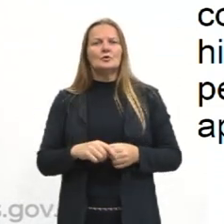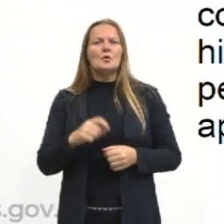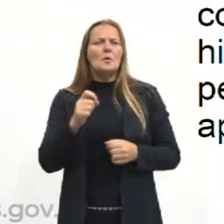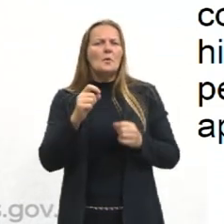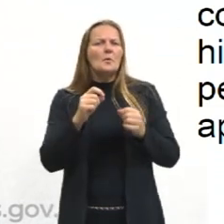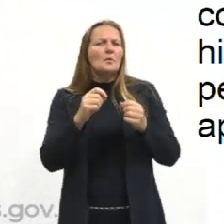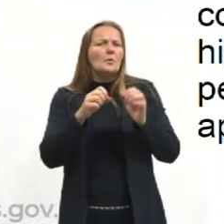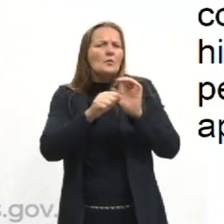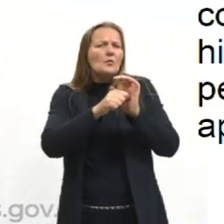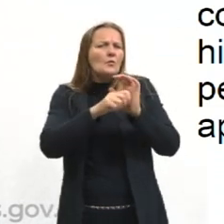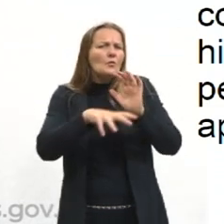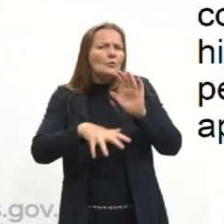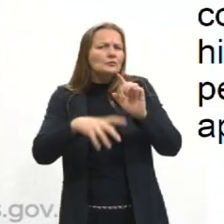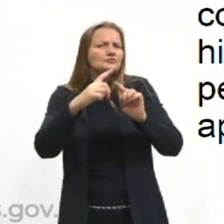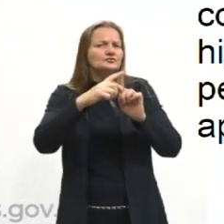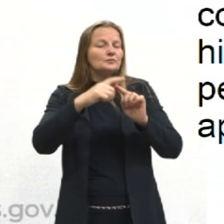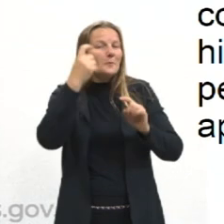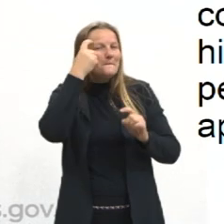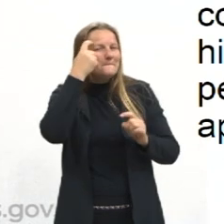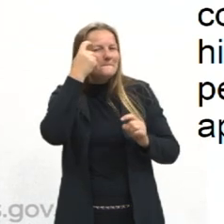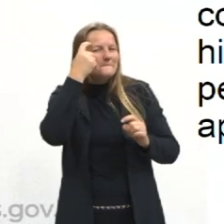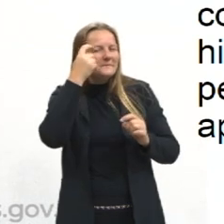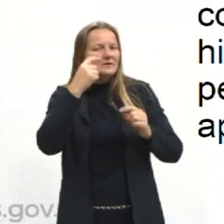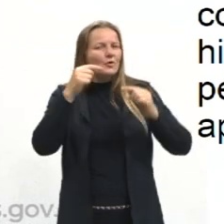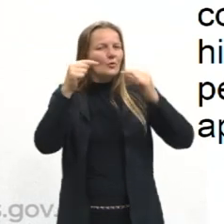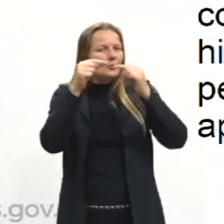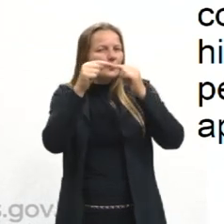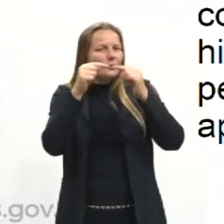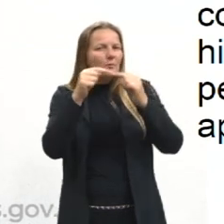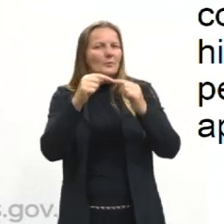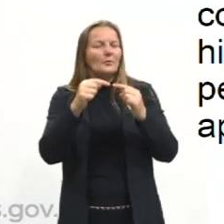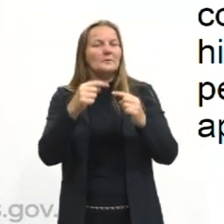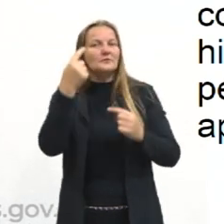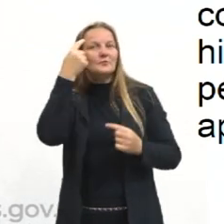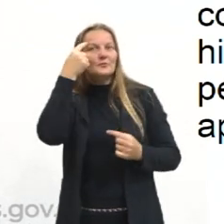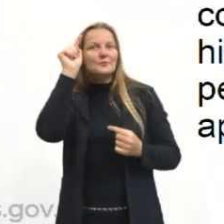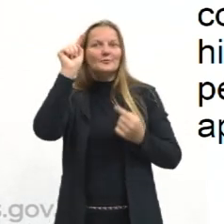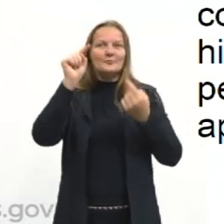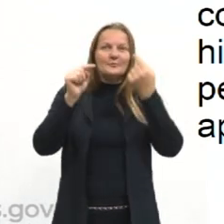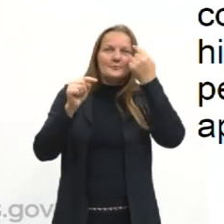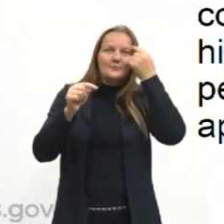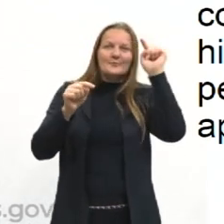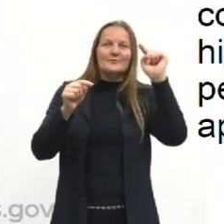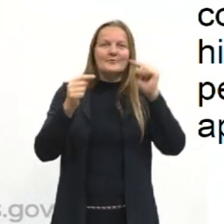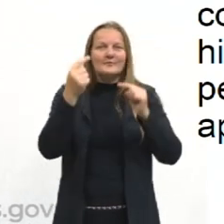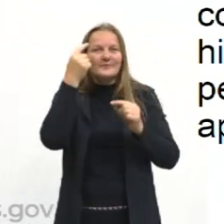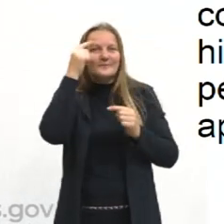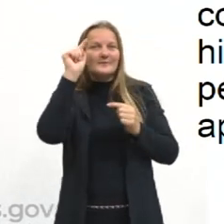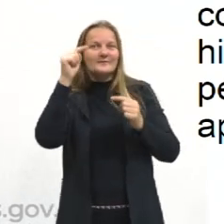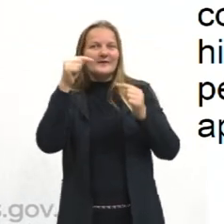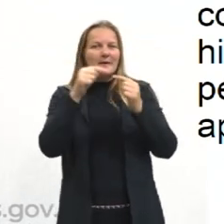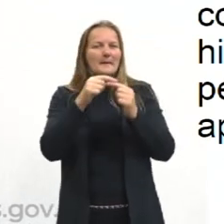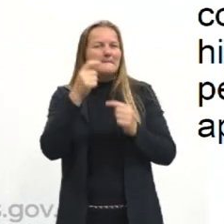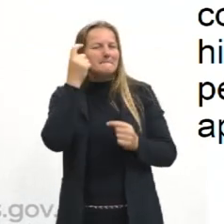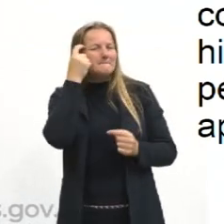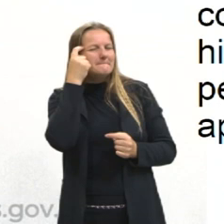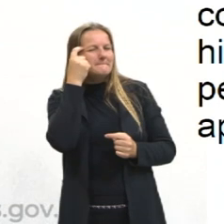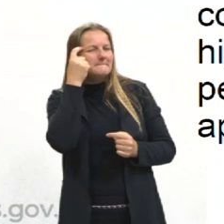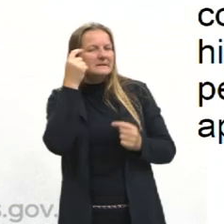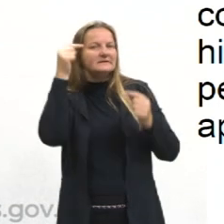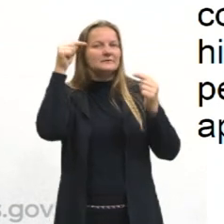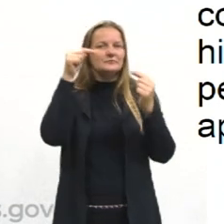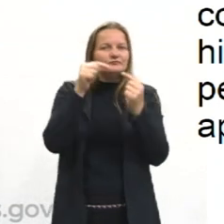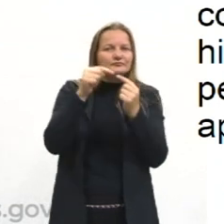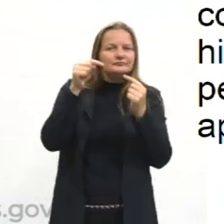pensamento que vão trabalhar com a combinação de ideias e de pensamentos